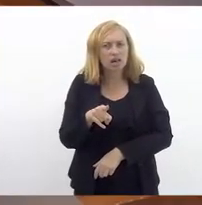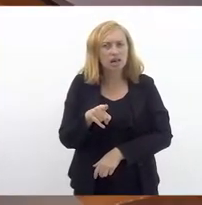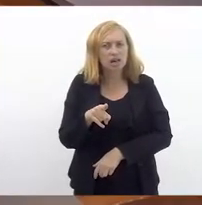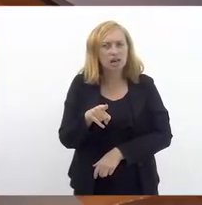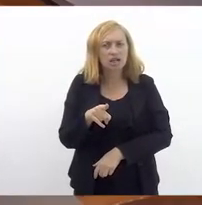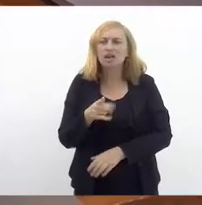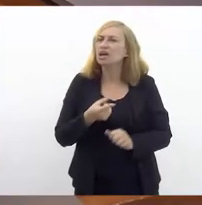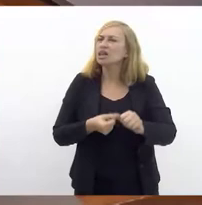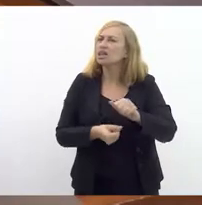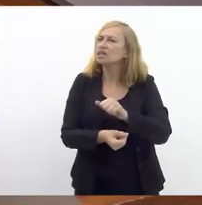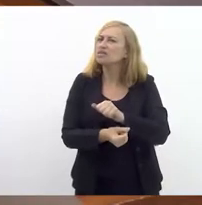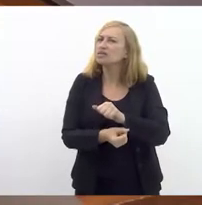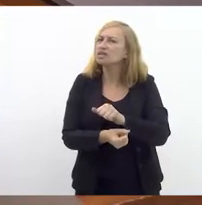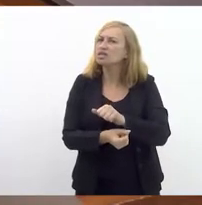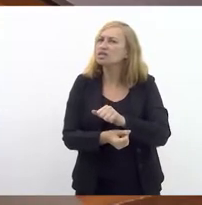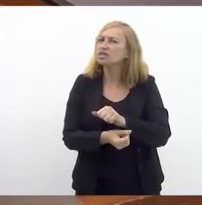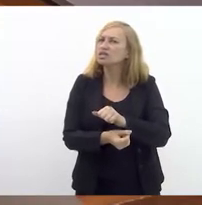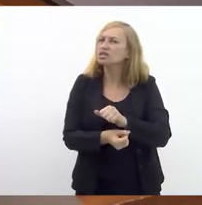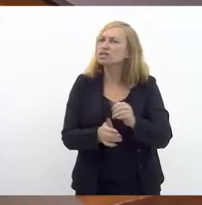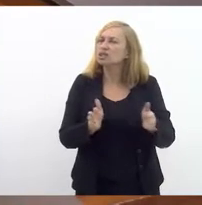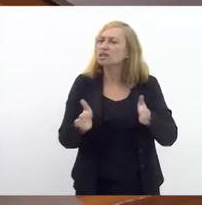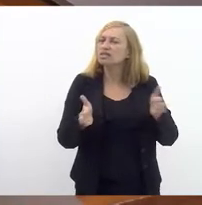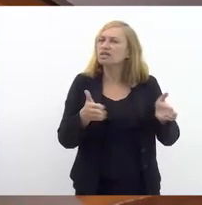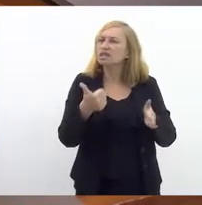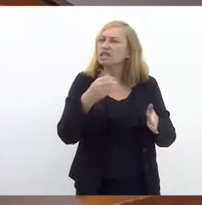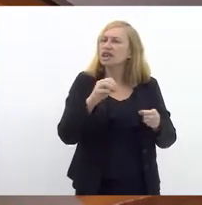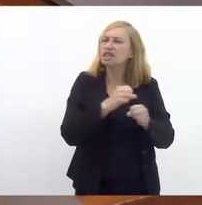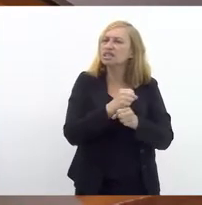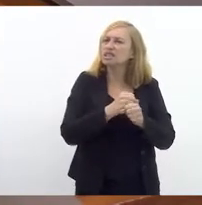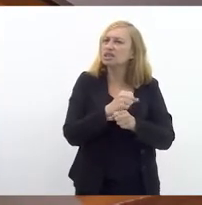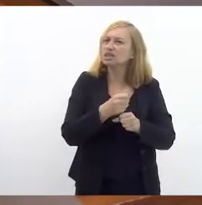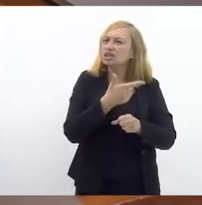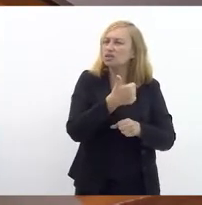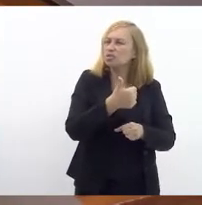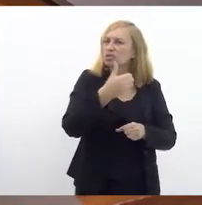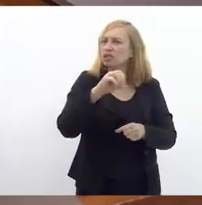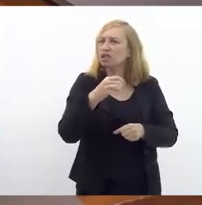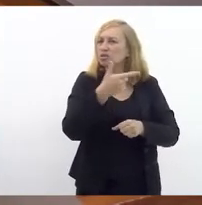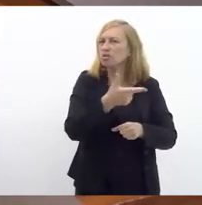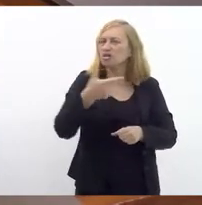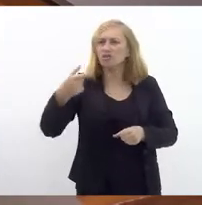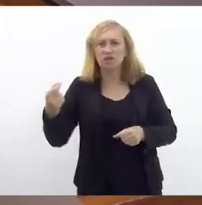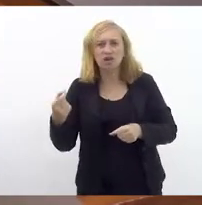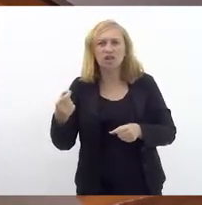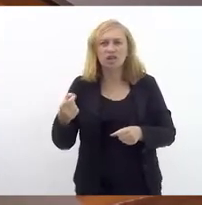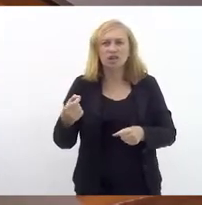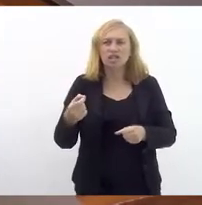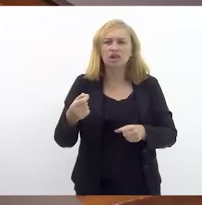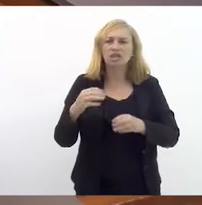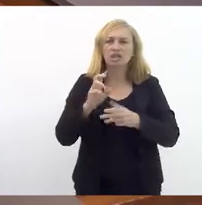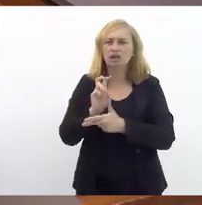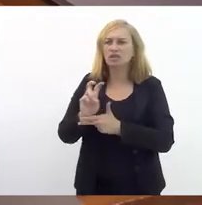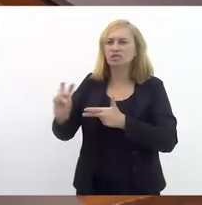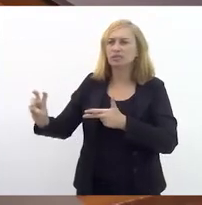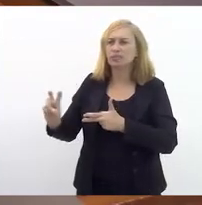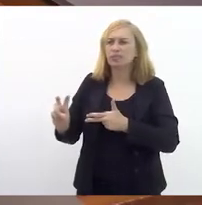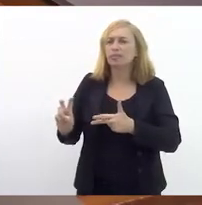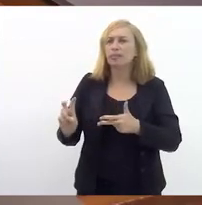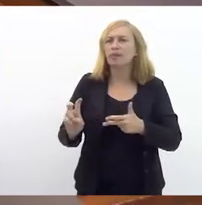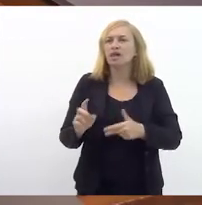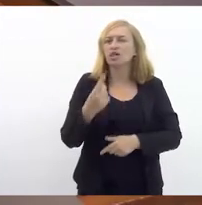esse investimento desse intervalo de 10 anos, de 2010 a 2020, que a Supervia apresenta como da ordem